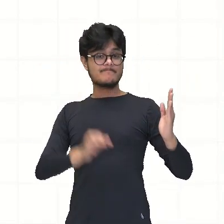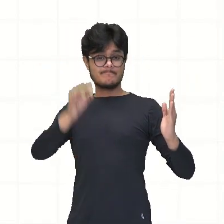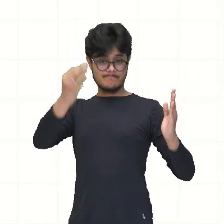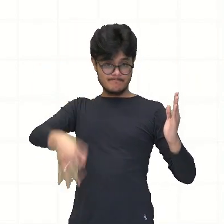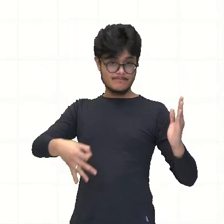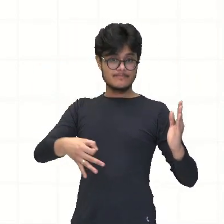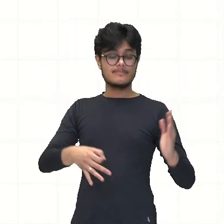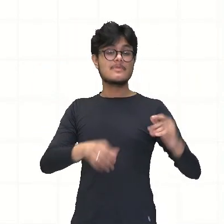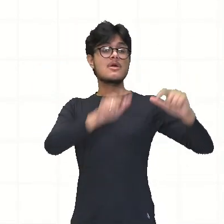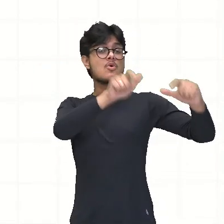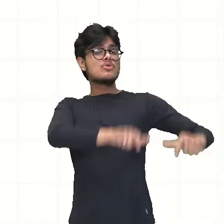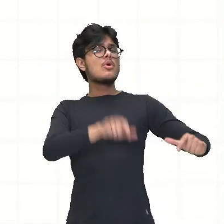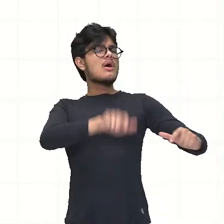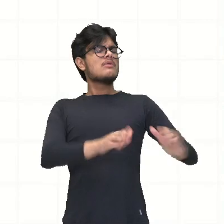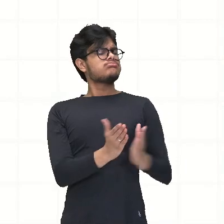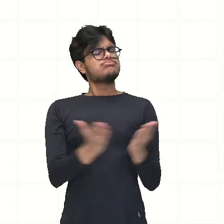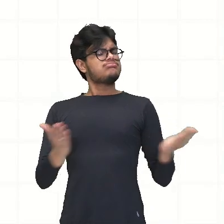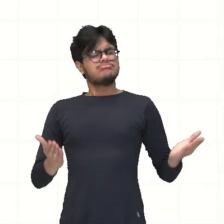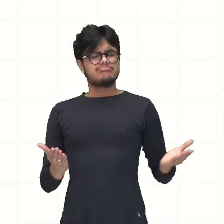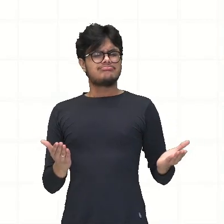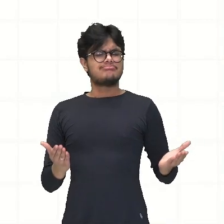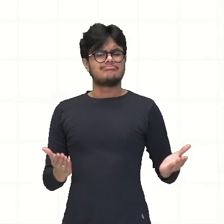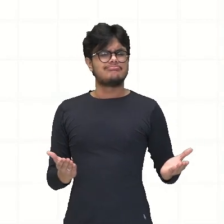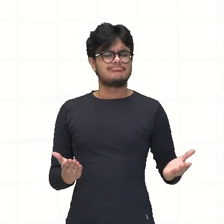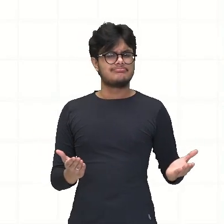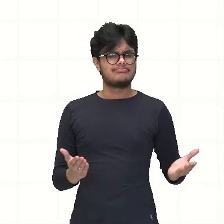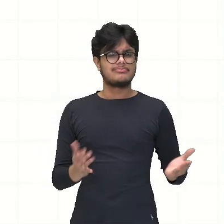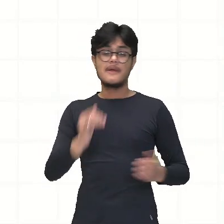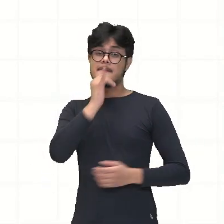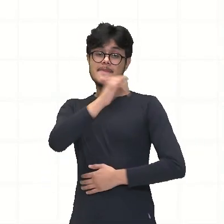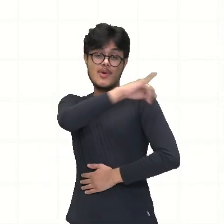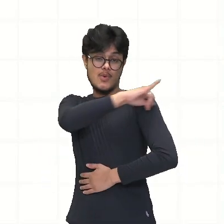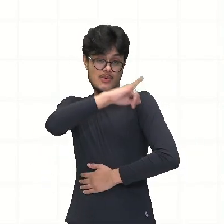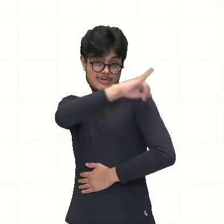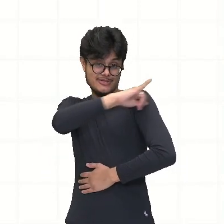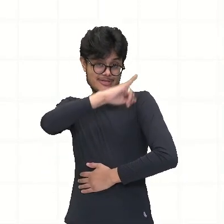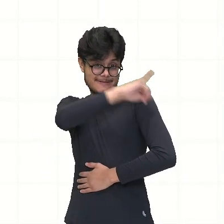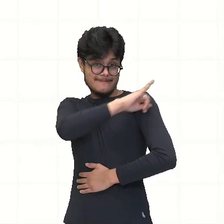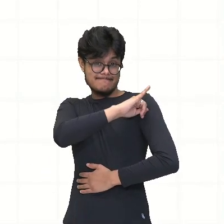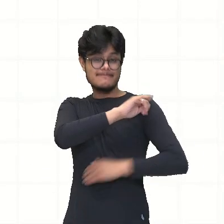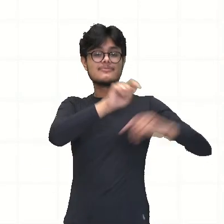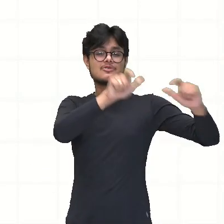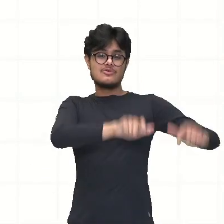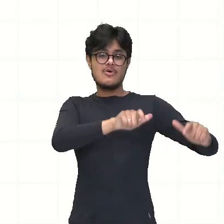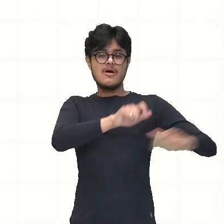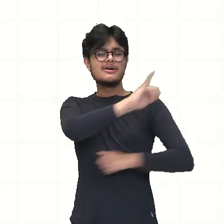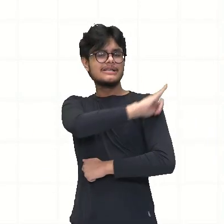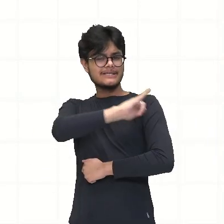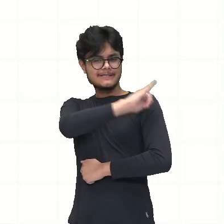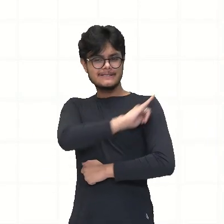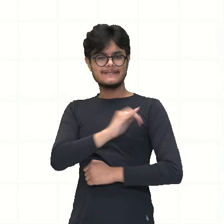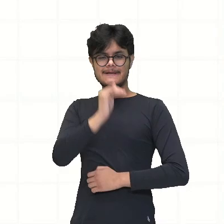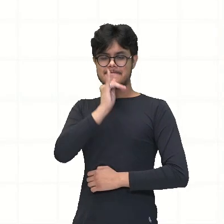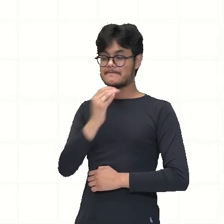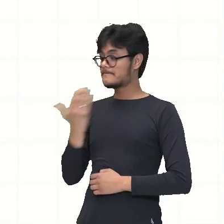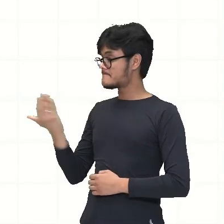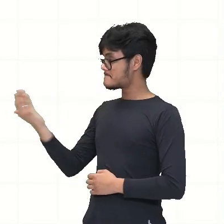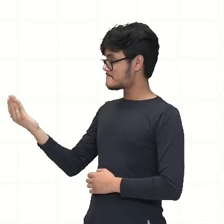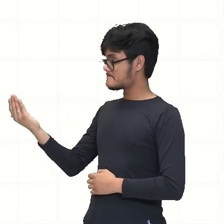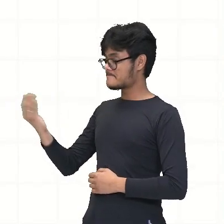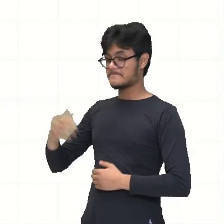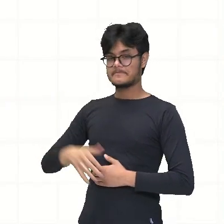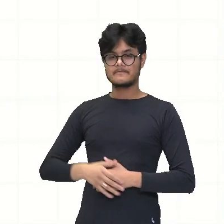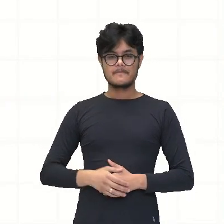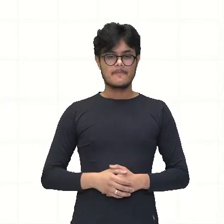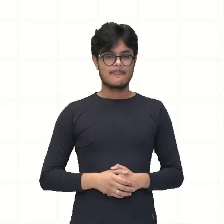de africanos escravizados, que a gente viu ali no mapinha, que foi o Rio de Janeiro, que a gente vai verificar aqui, olha. Aí a gente tem esse